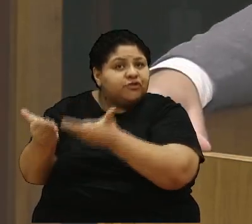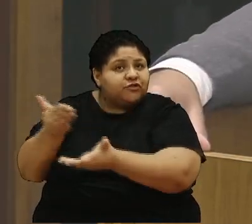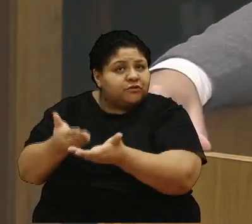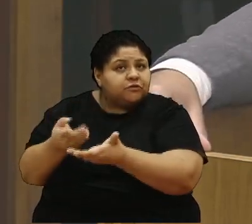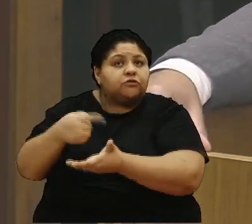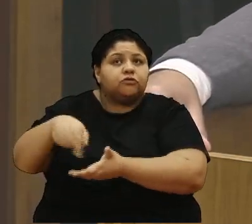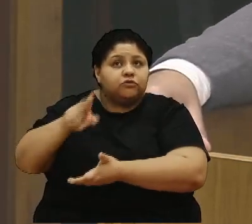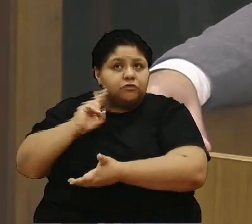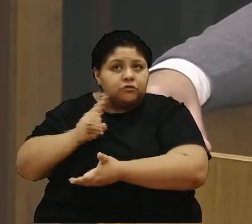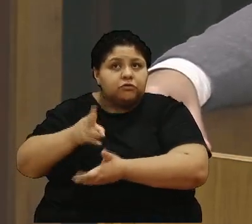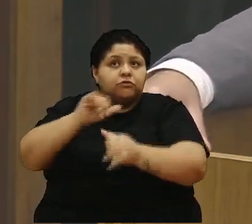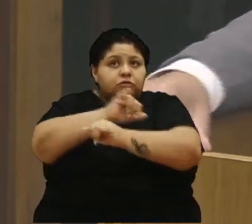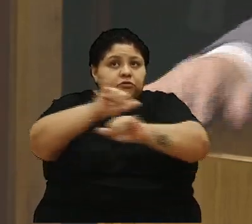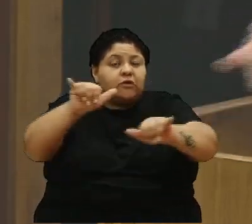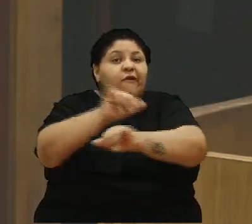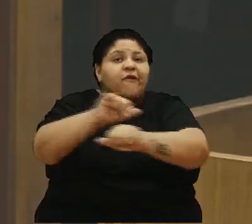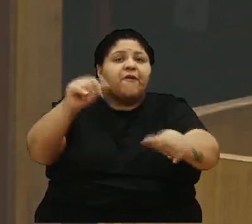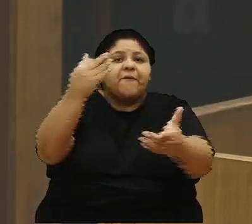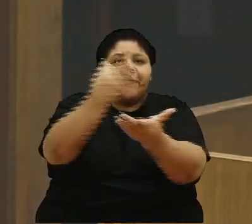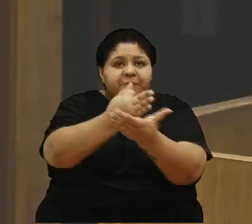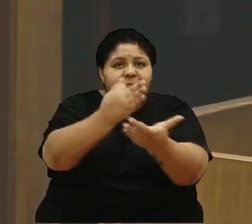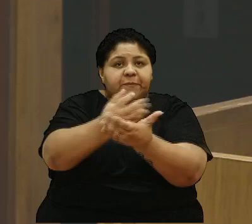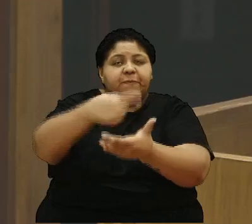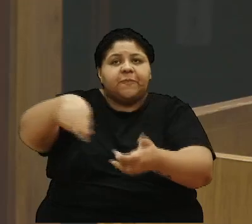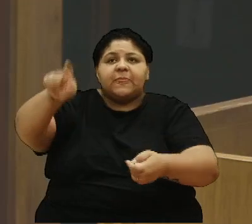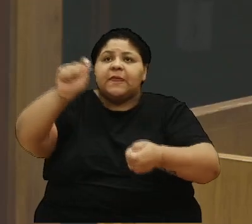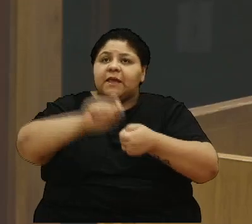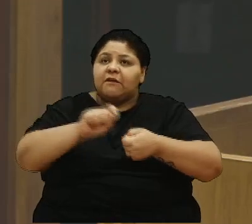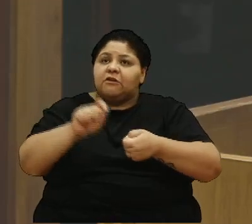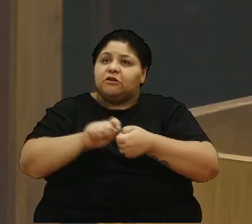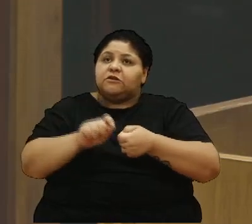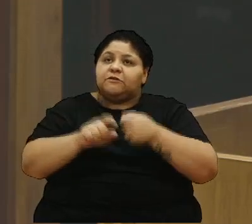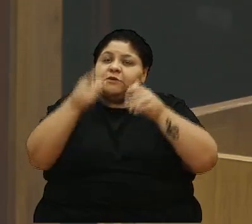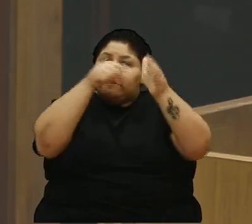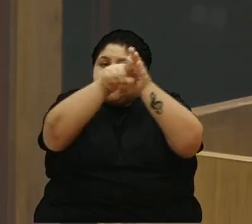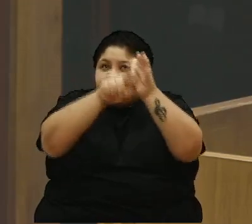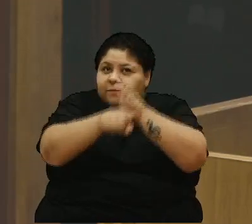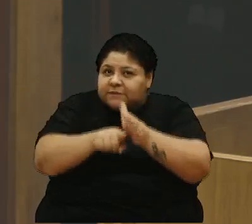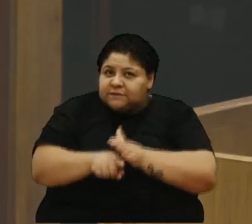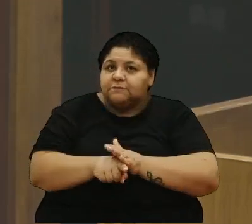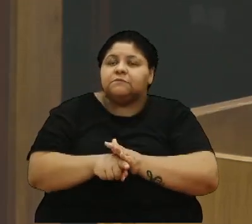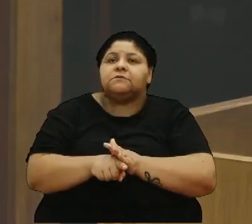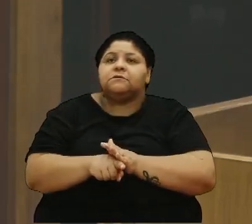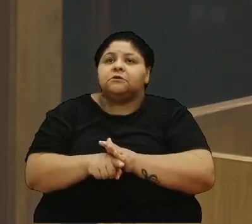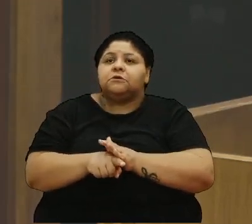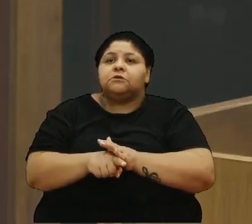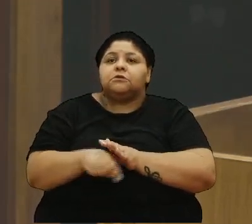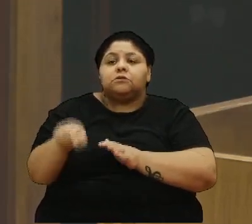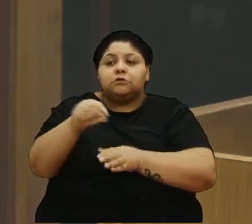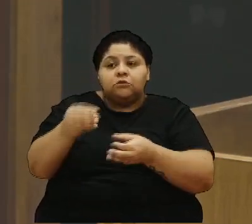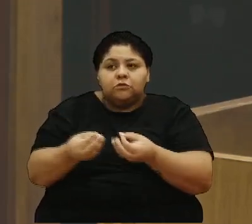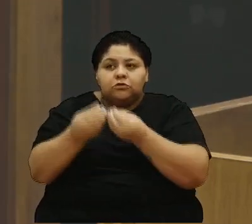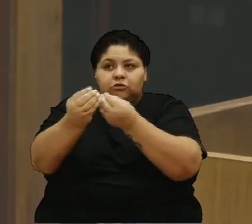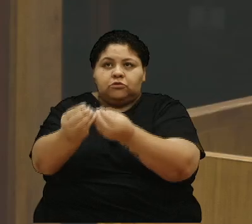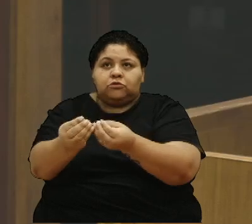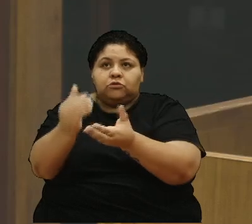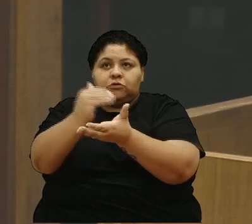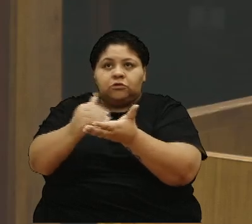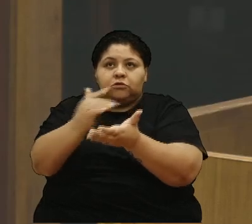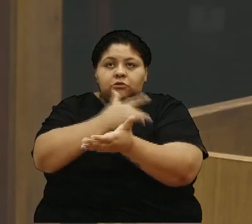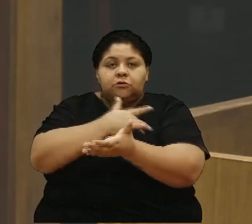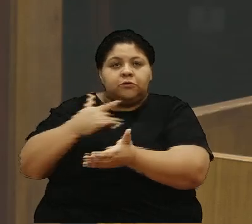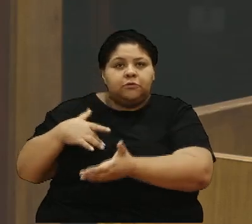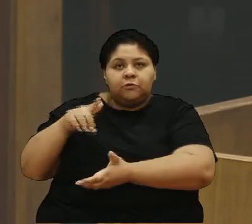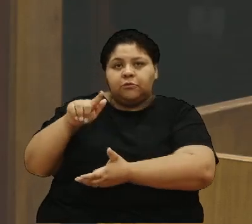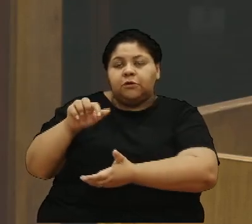vamos seguir com a campanha do faltômetro, nós vamos fazer um grande levantamento e vamos entregar ao secretário da Saúde,